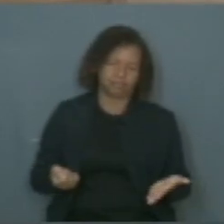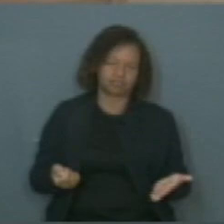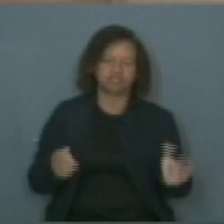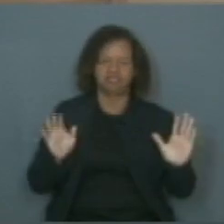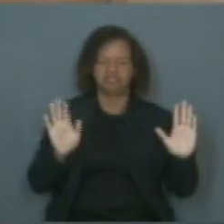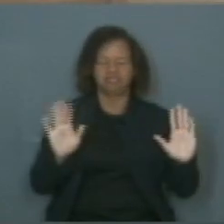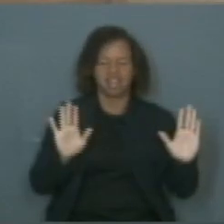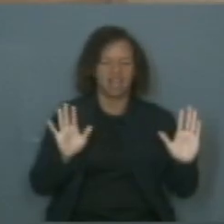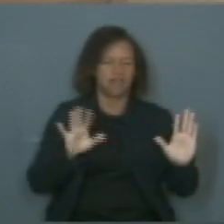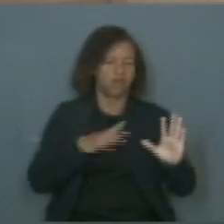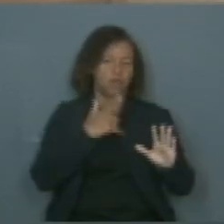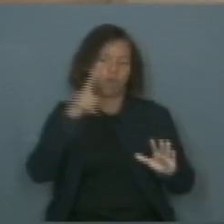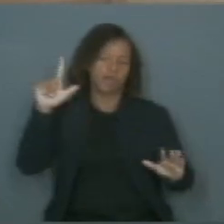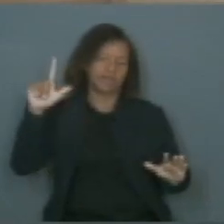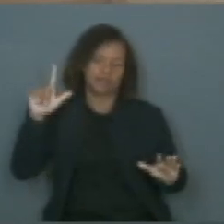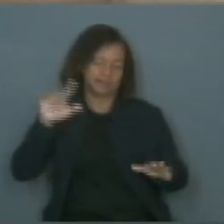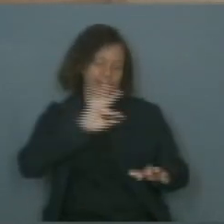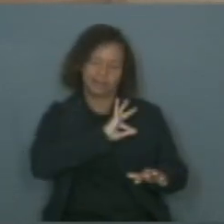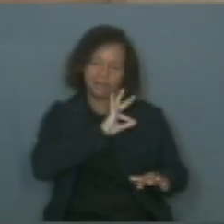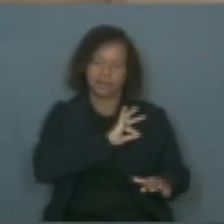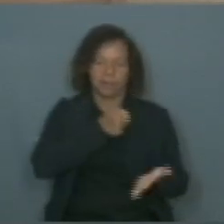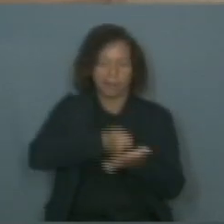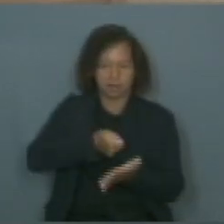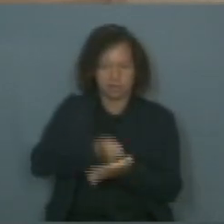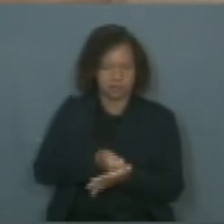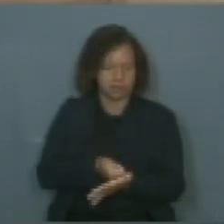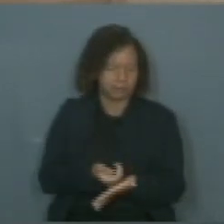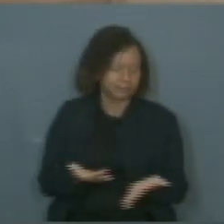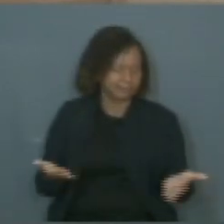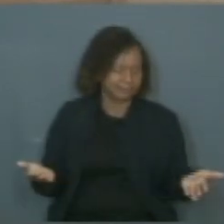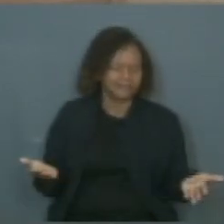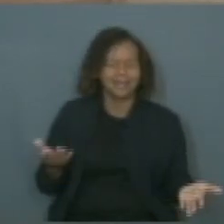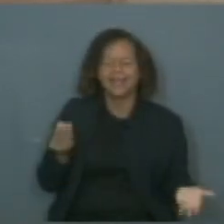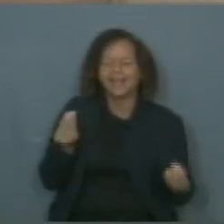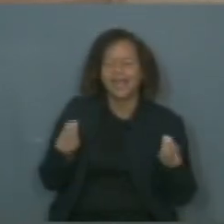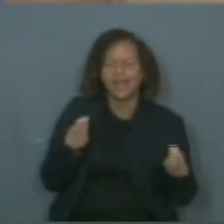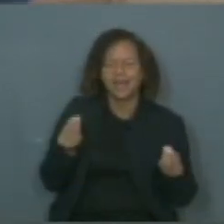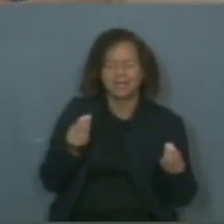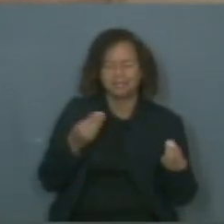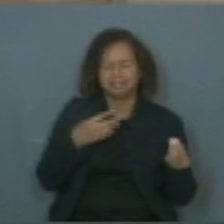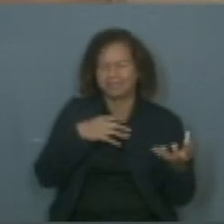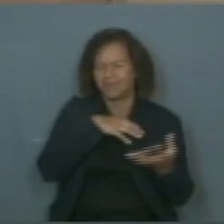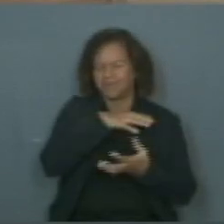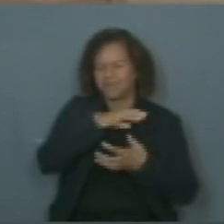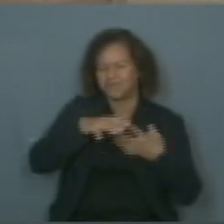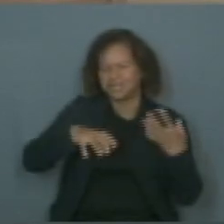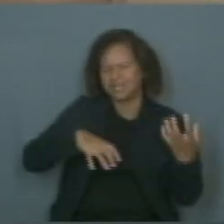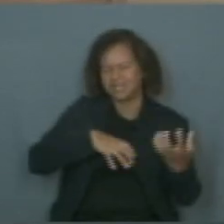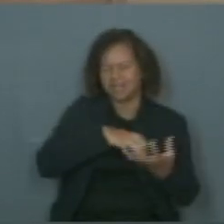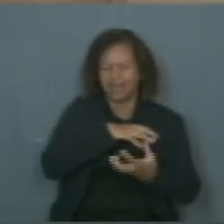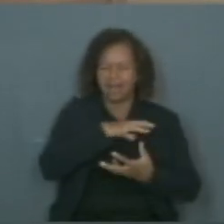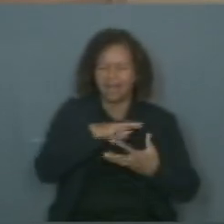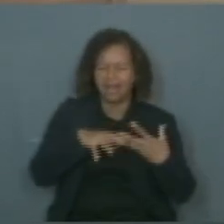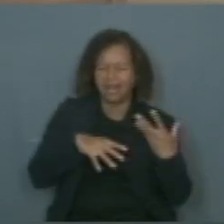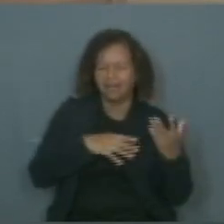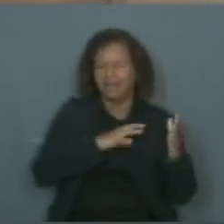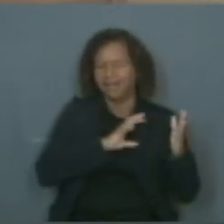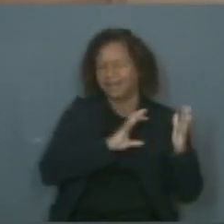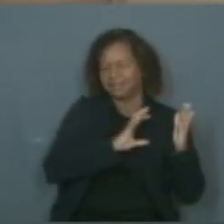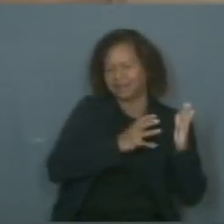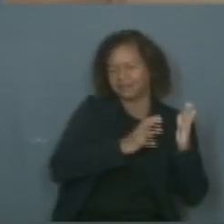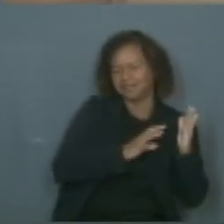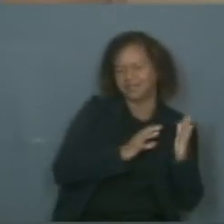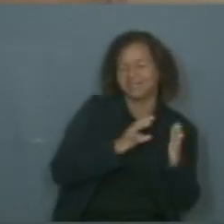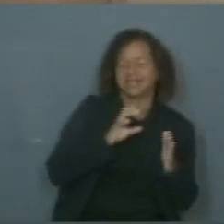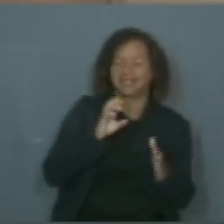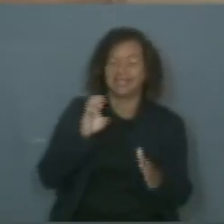Foi Forças Armadas, é opressor. E a tentativa de confusão que a ideologia da esquerda plantou nesses últimos